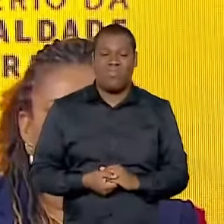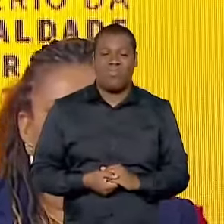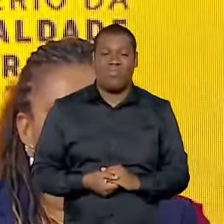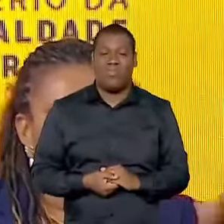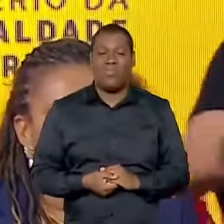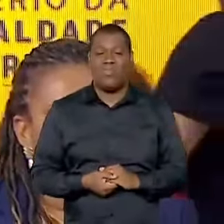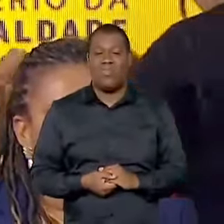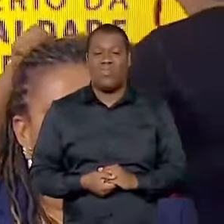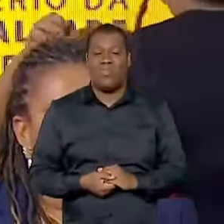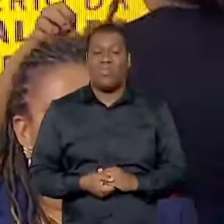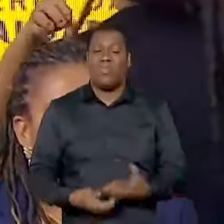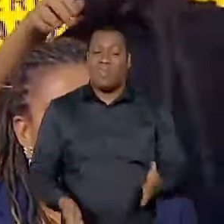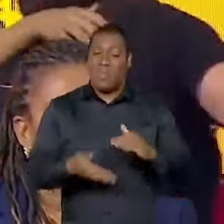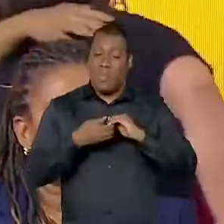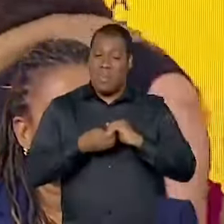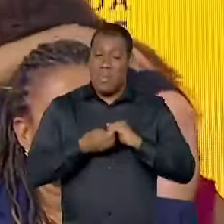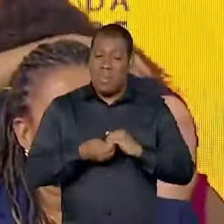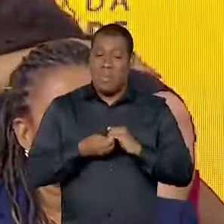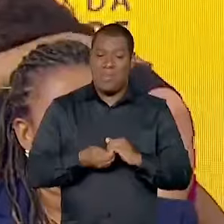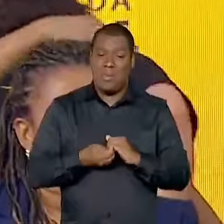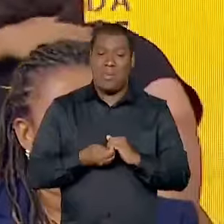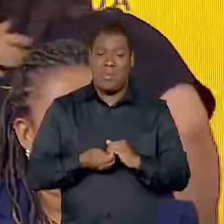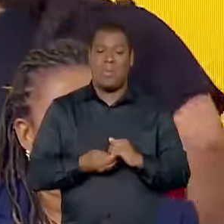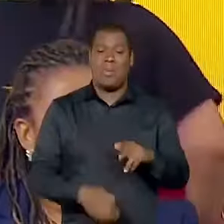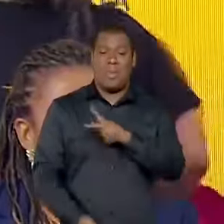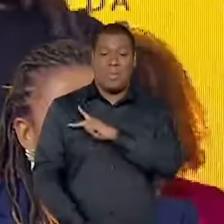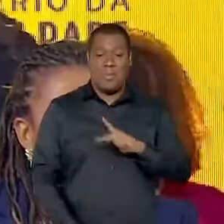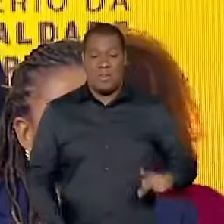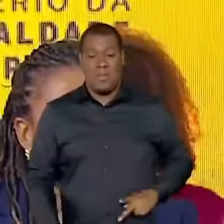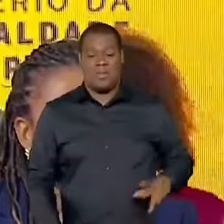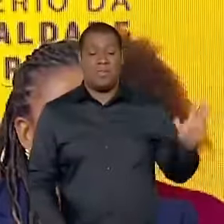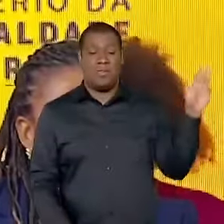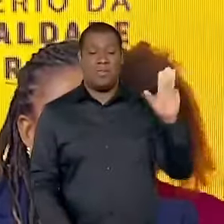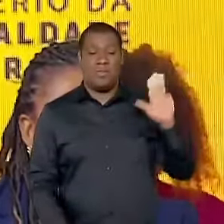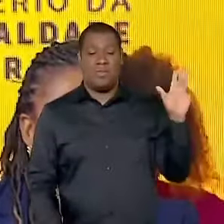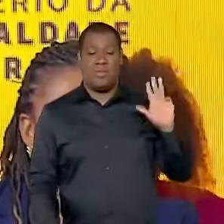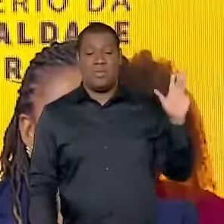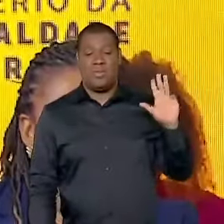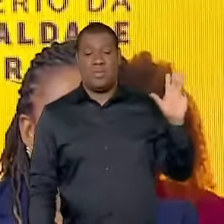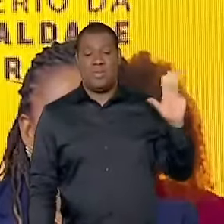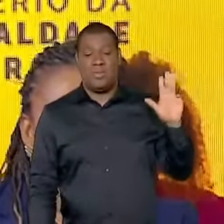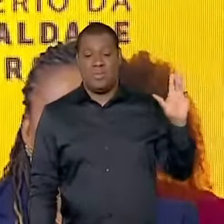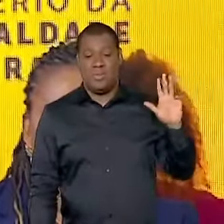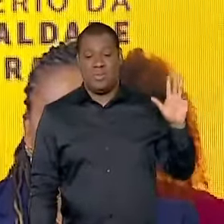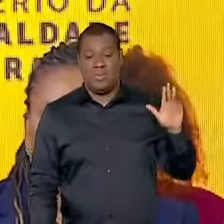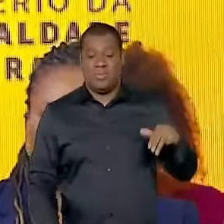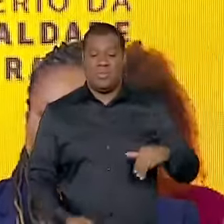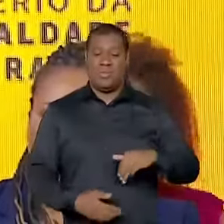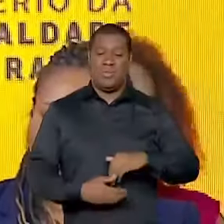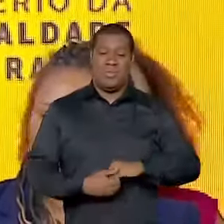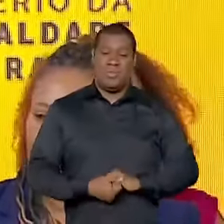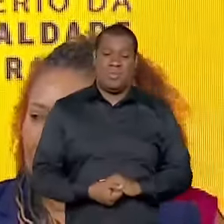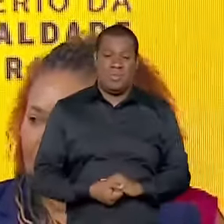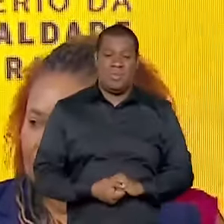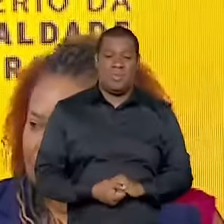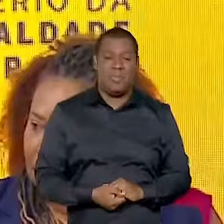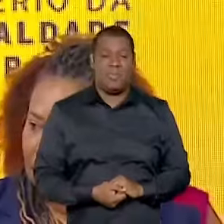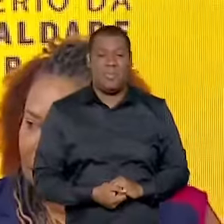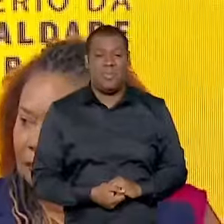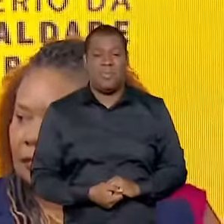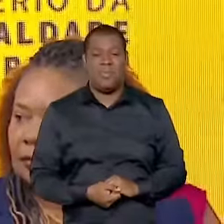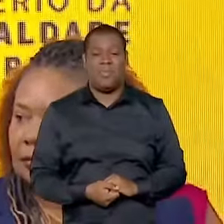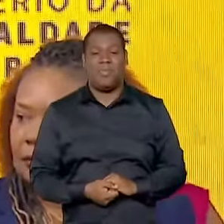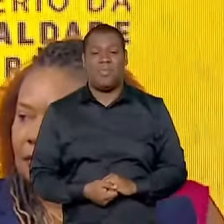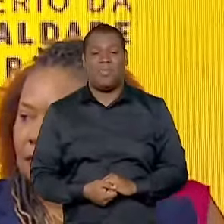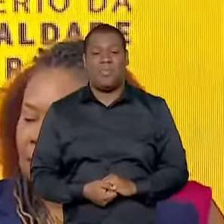iniciar rapidamente cumprimentando o presidente da República, Luiz Inácio Lula da